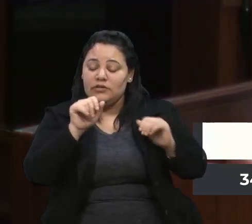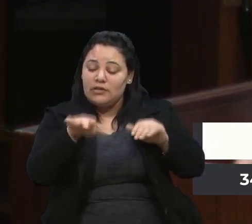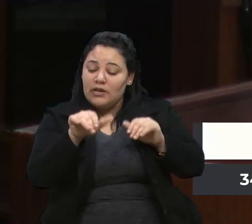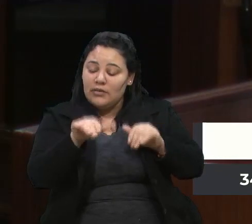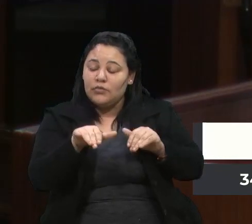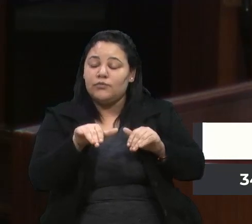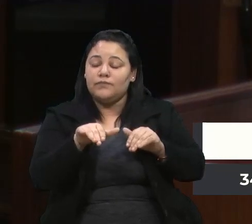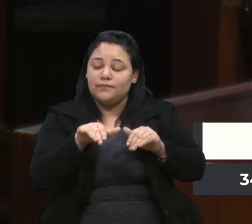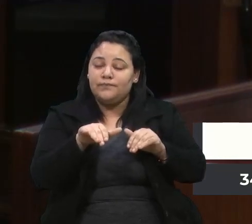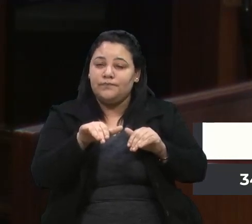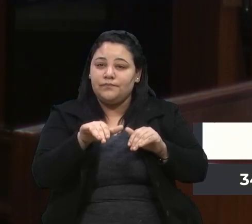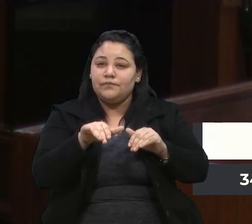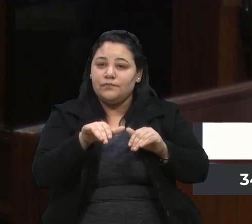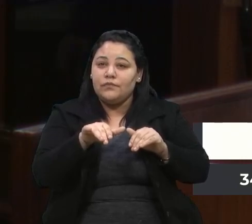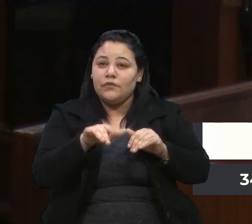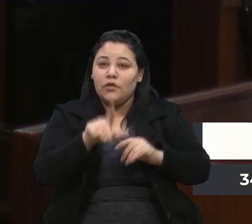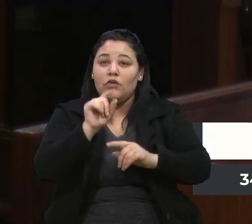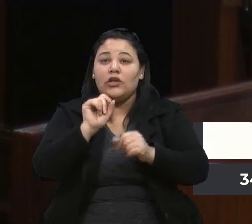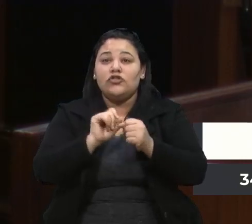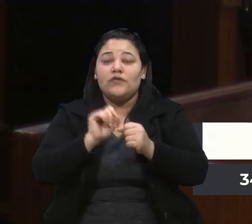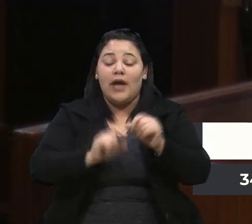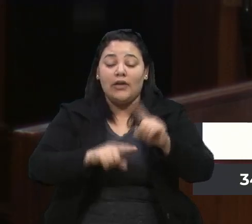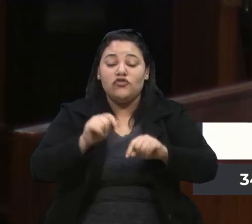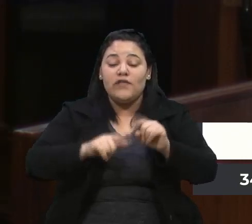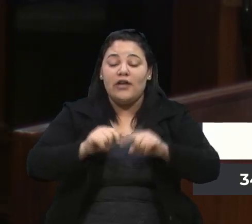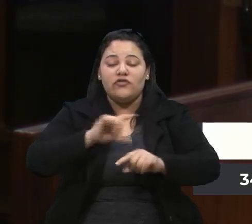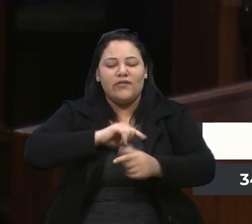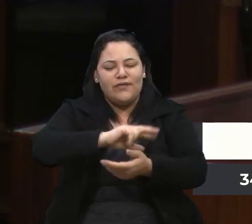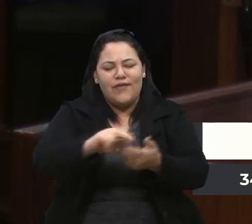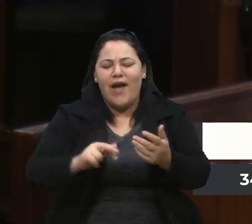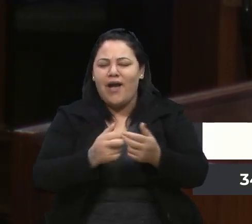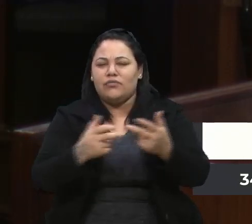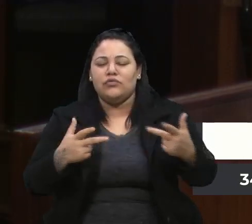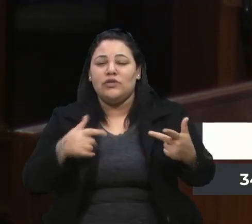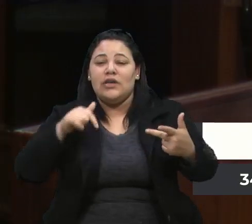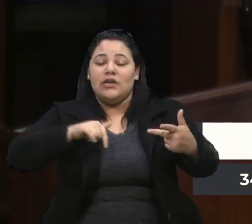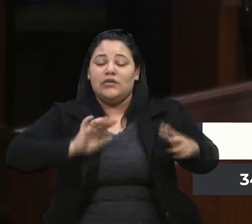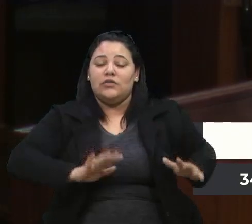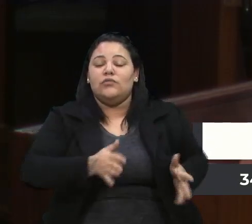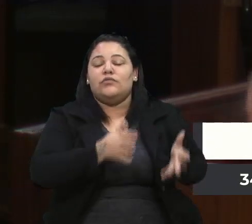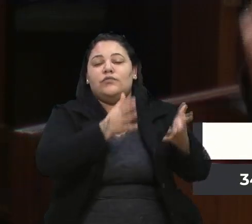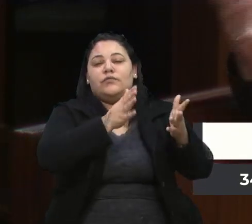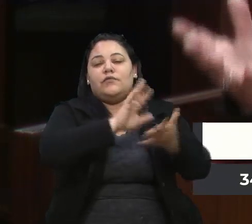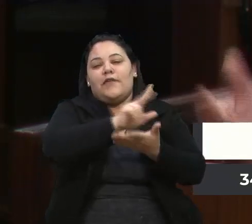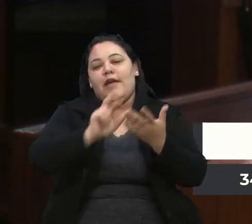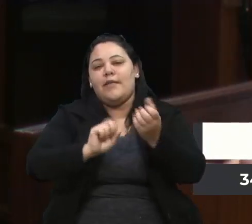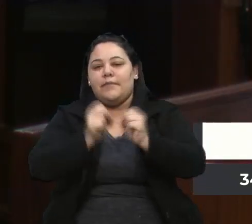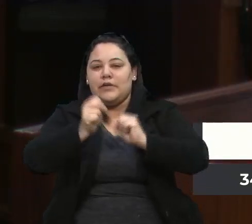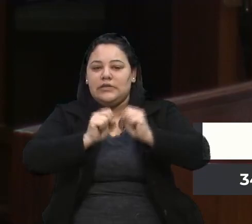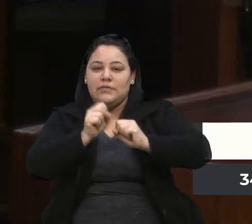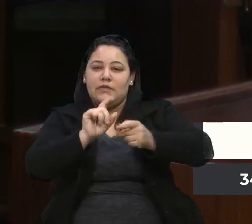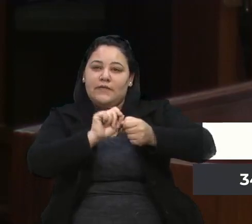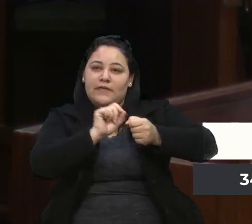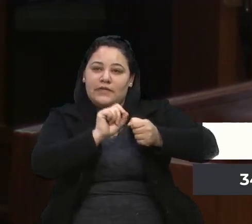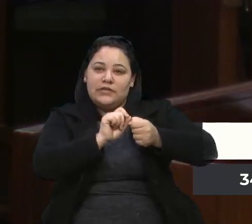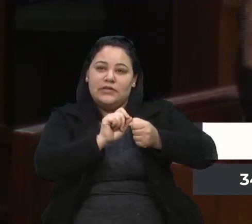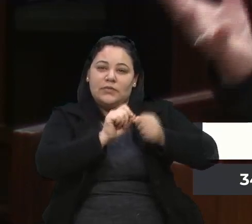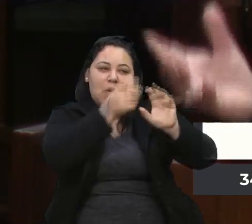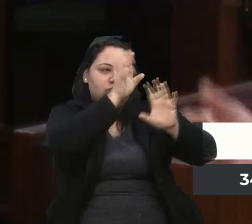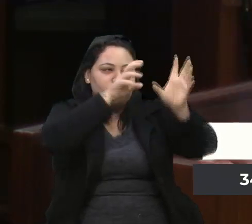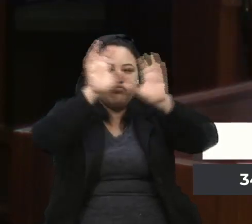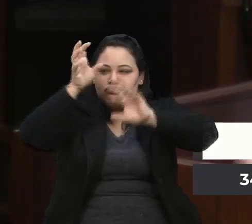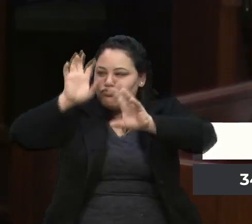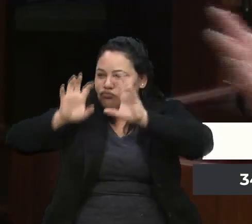a gente faz esse ano de ações? Nós, esse ano, mobilizamos várias entidades para fazer uma decoração em amarelo, uma